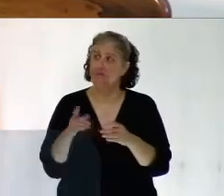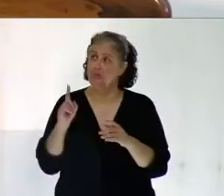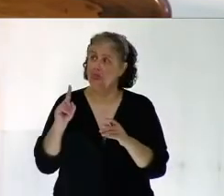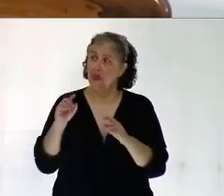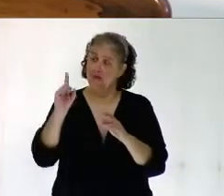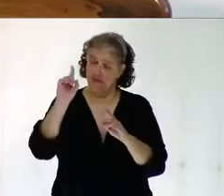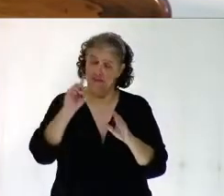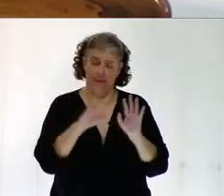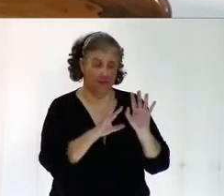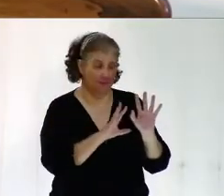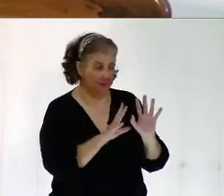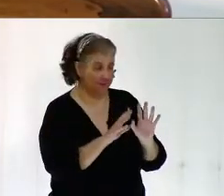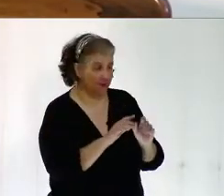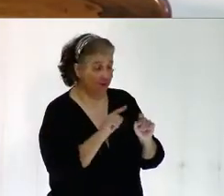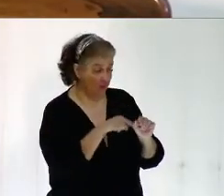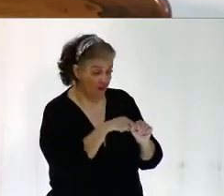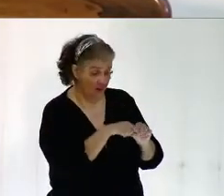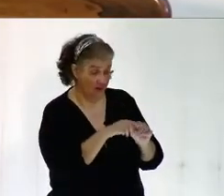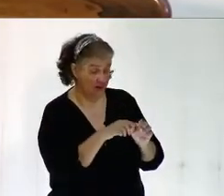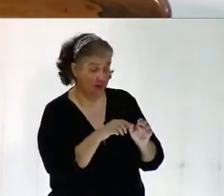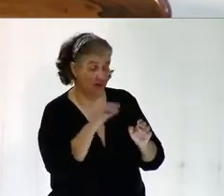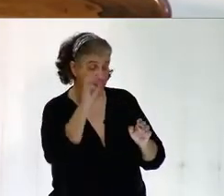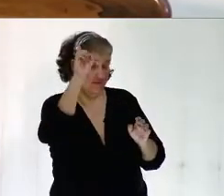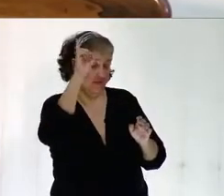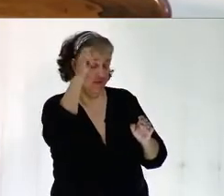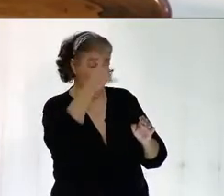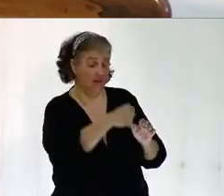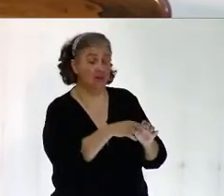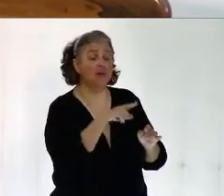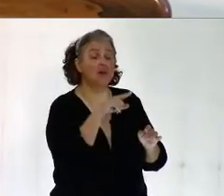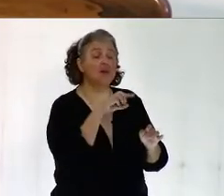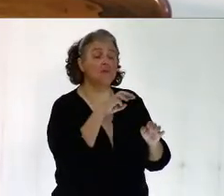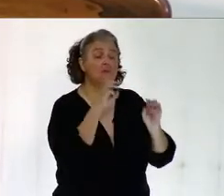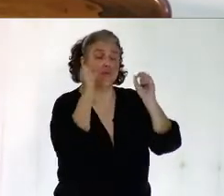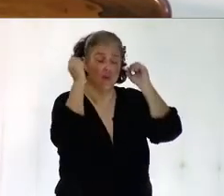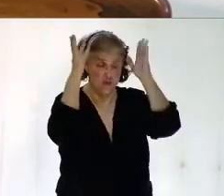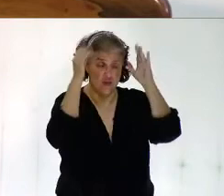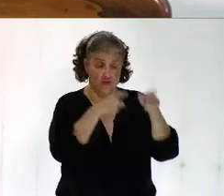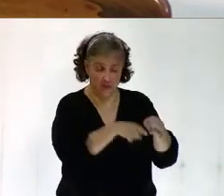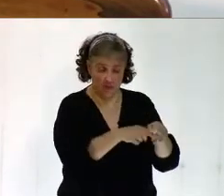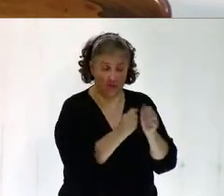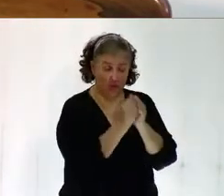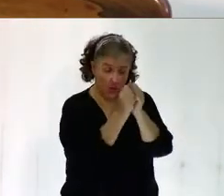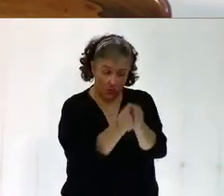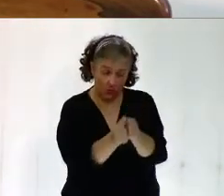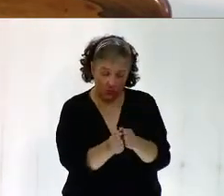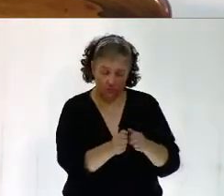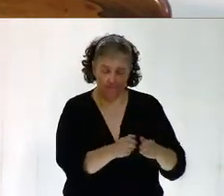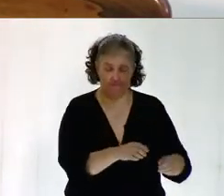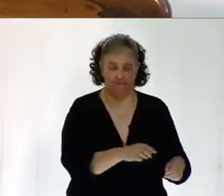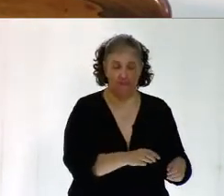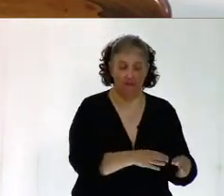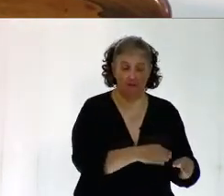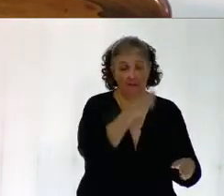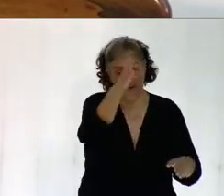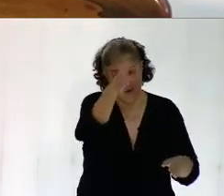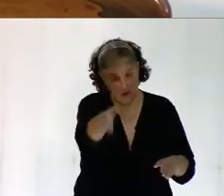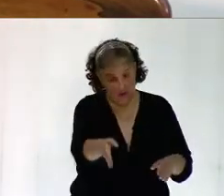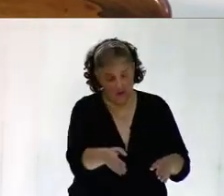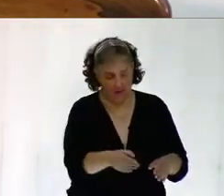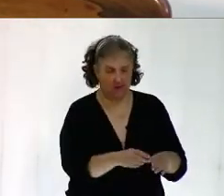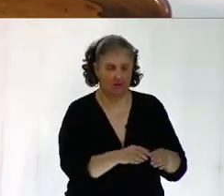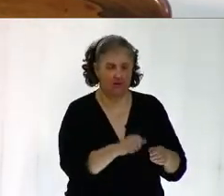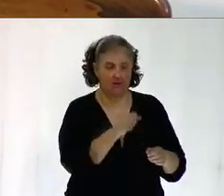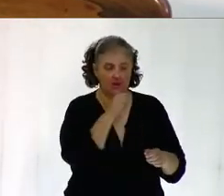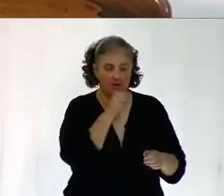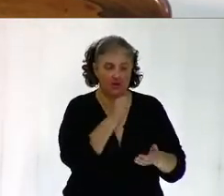contigo alguns dos anciãos de israel leva contigo em mão a vara com que feriste o rio e vai eis que estarei ali diante de ti